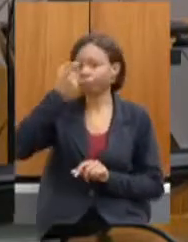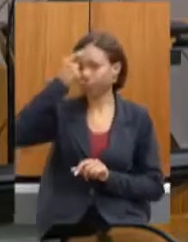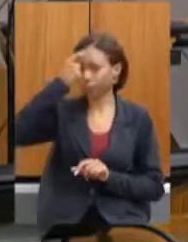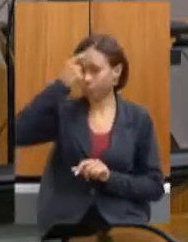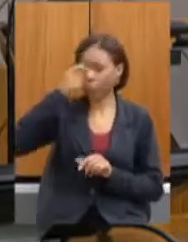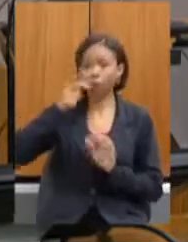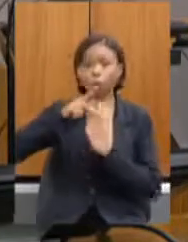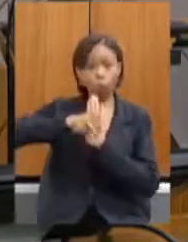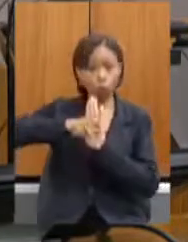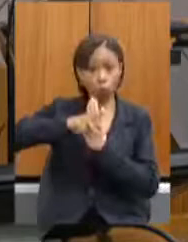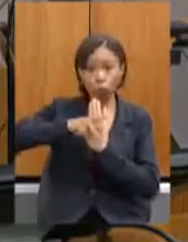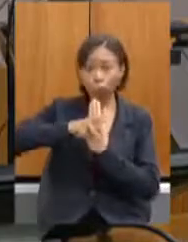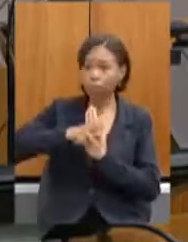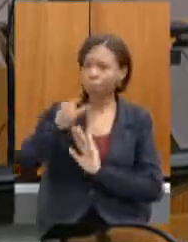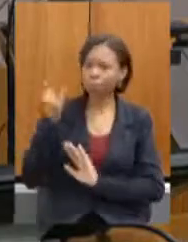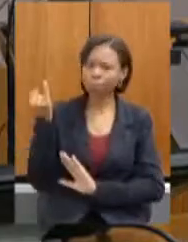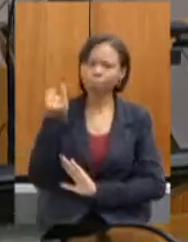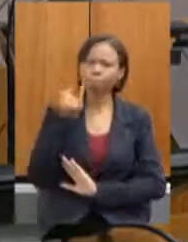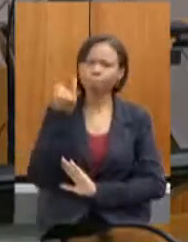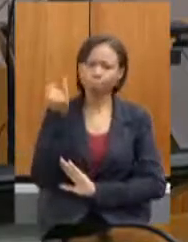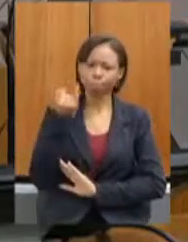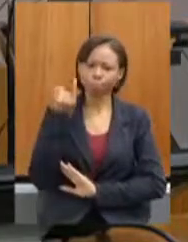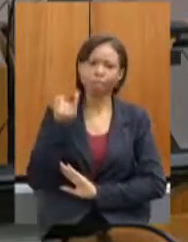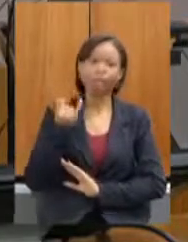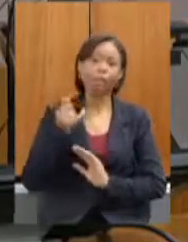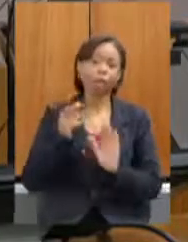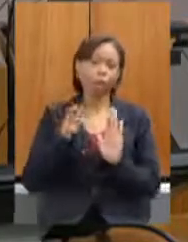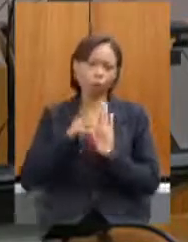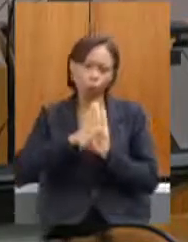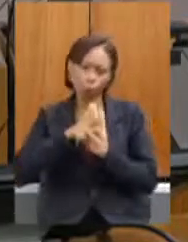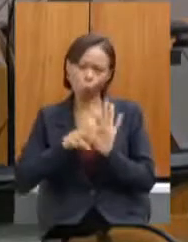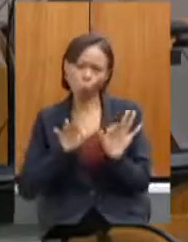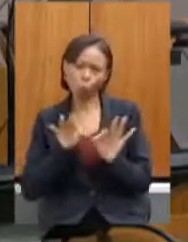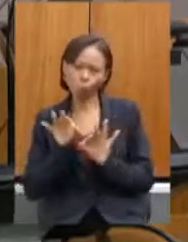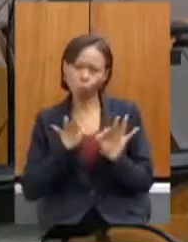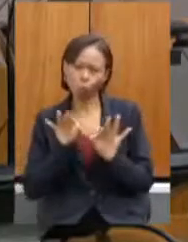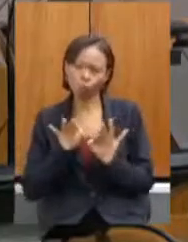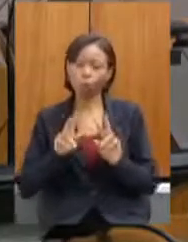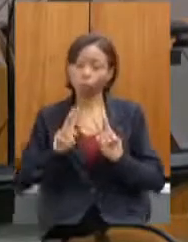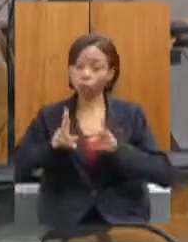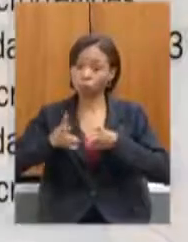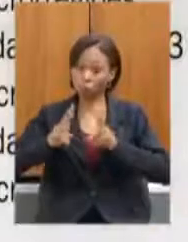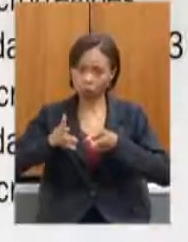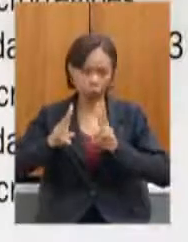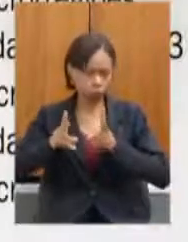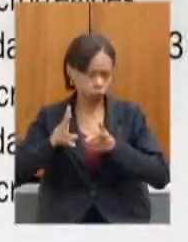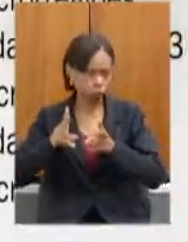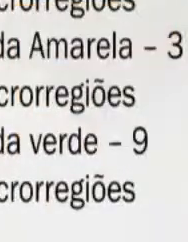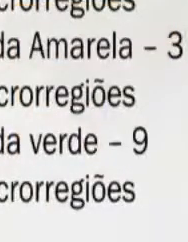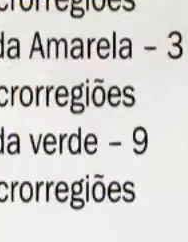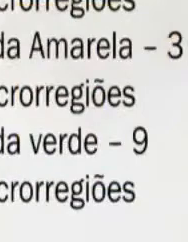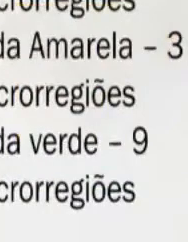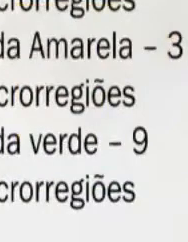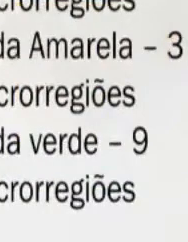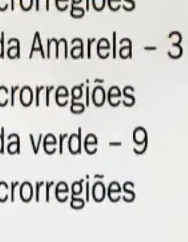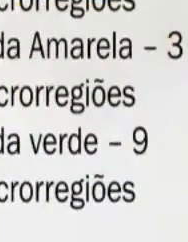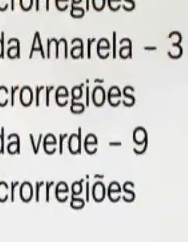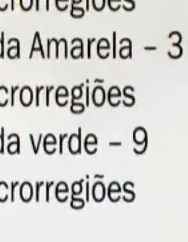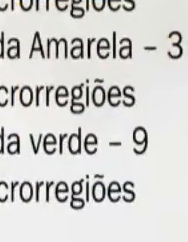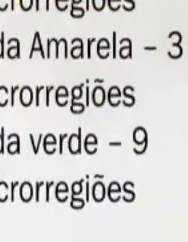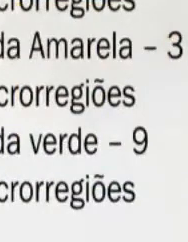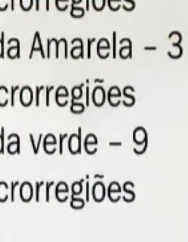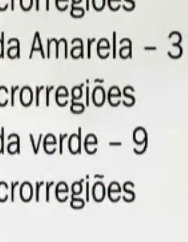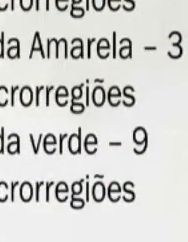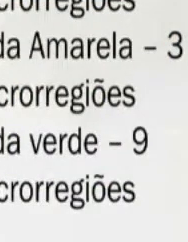foi um programa muito importante é um programa que será mantido enquanto o vê necessidade de controle dessa epidemia